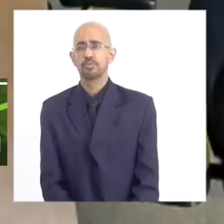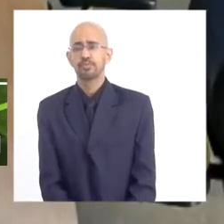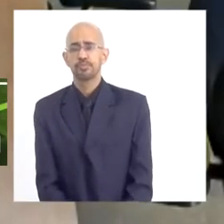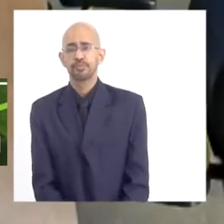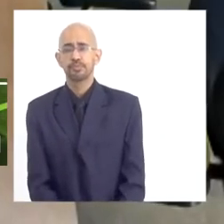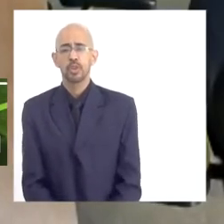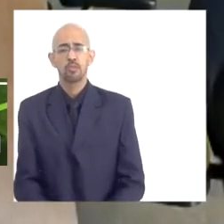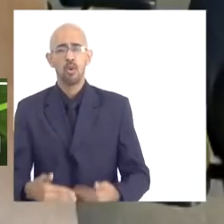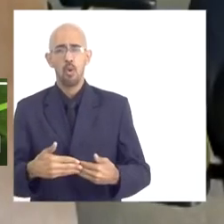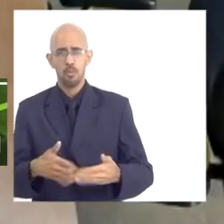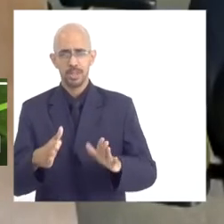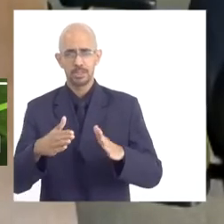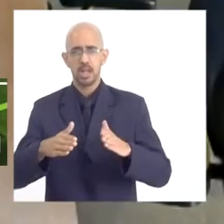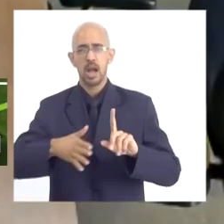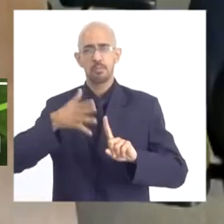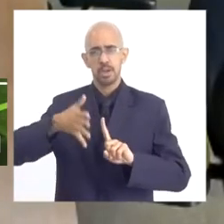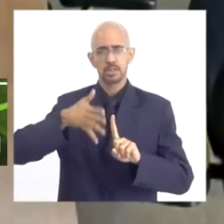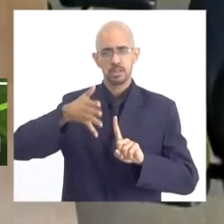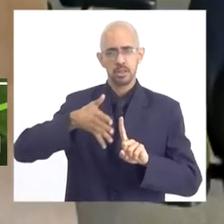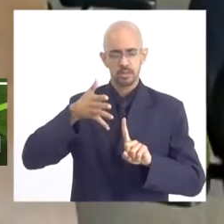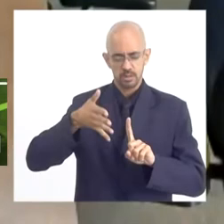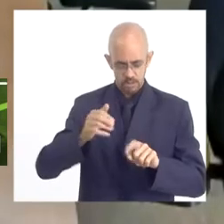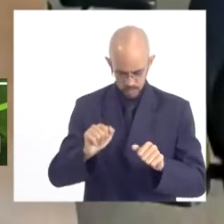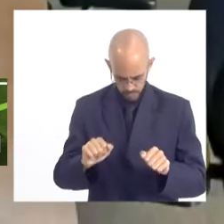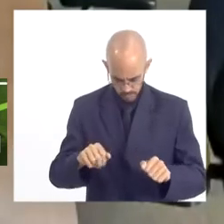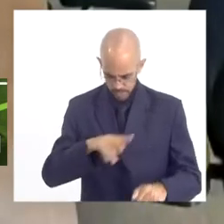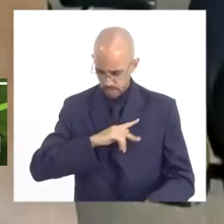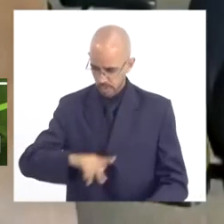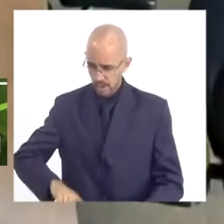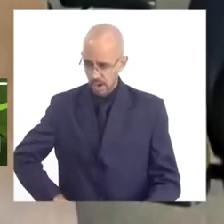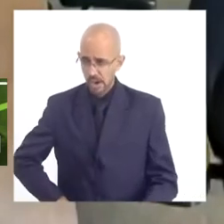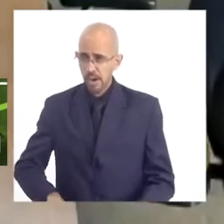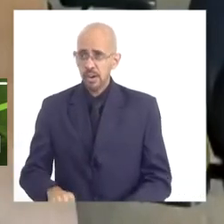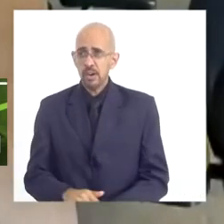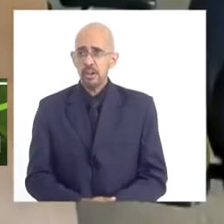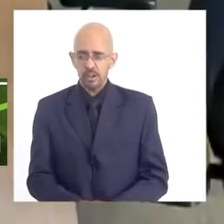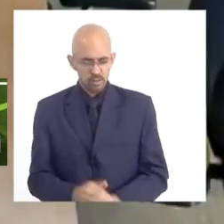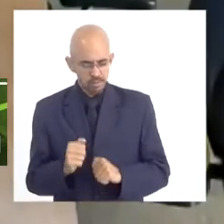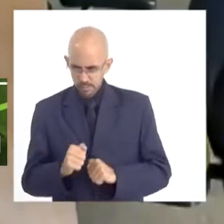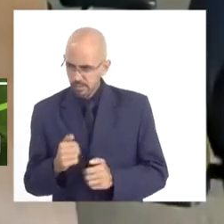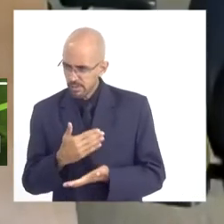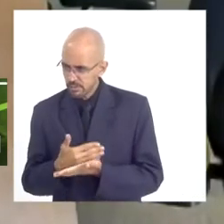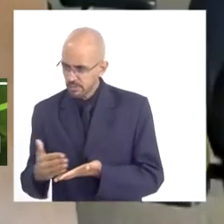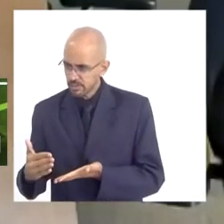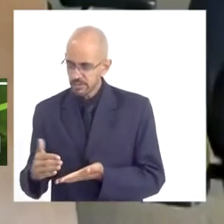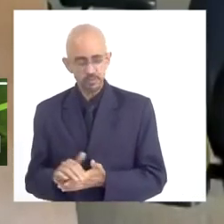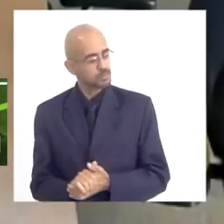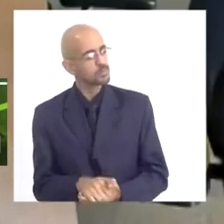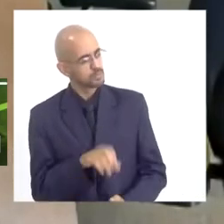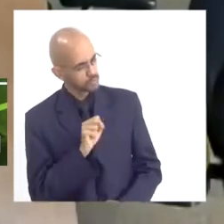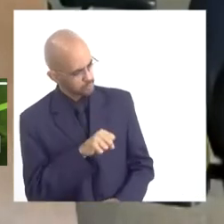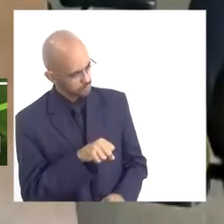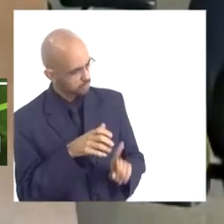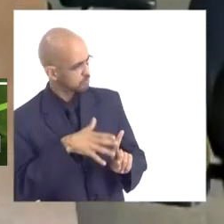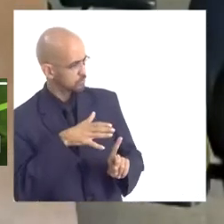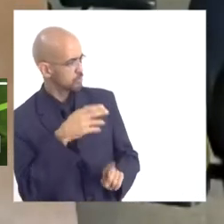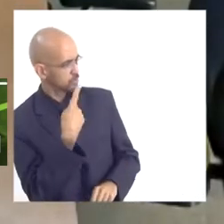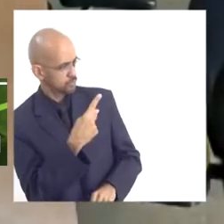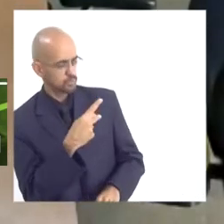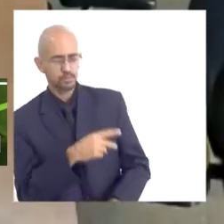iniciar a apresentação, presidente. Sim. Posso começar? Com a palavra.